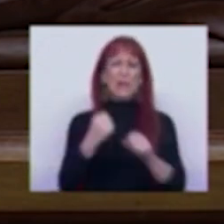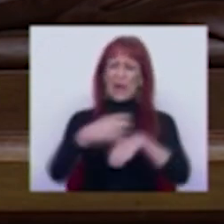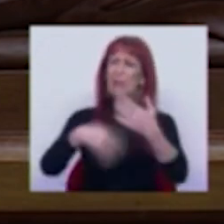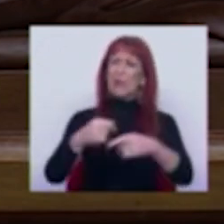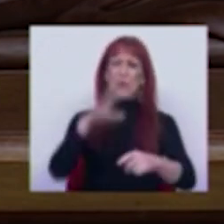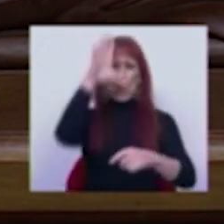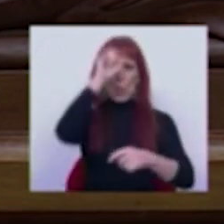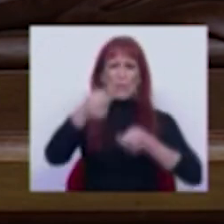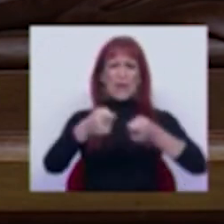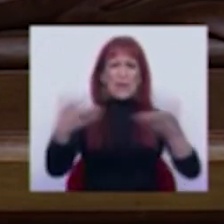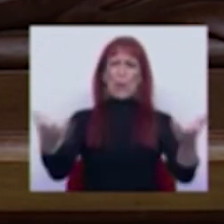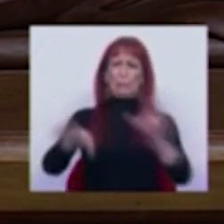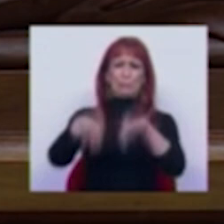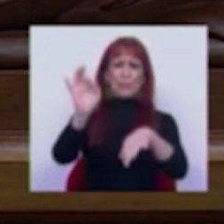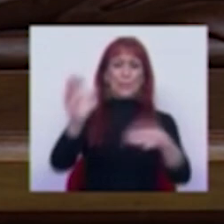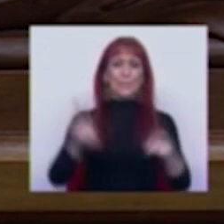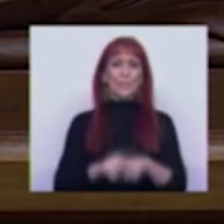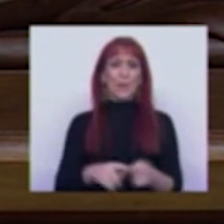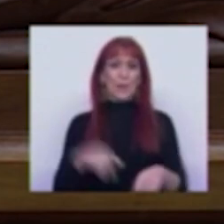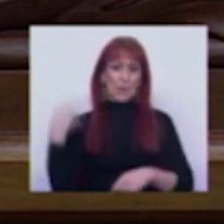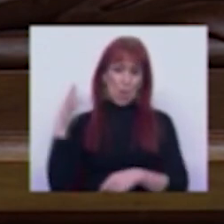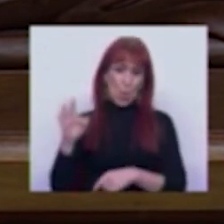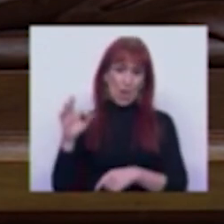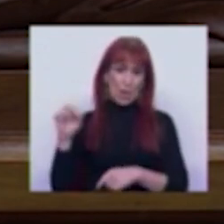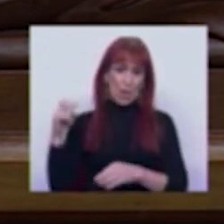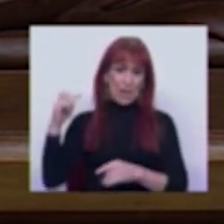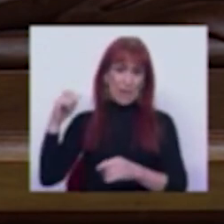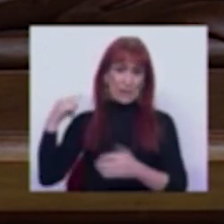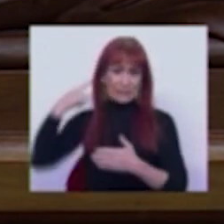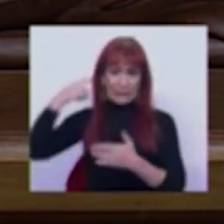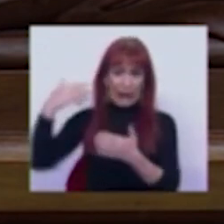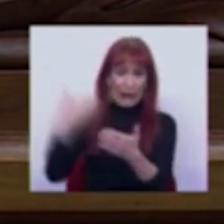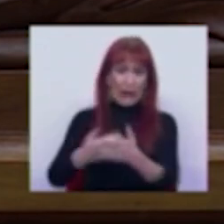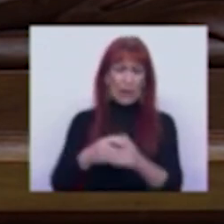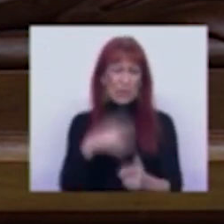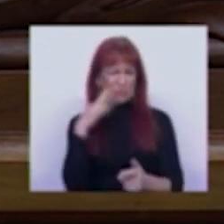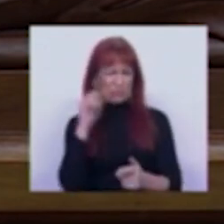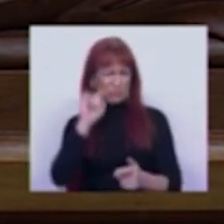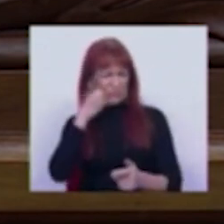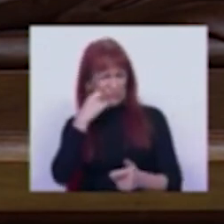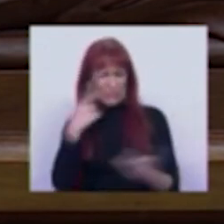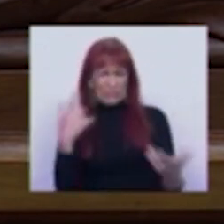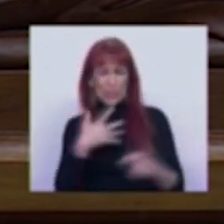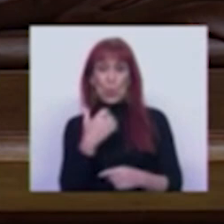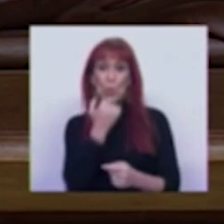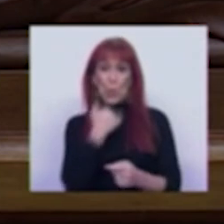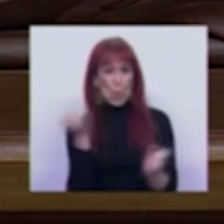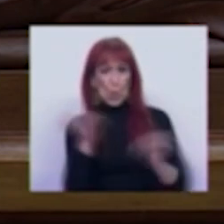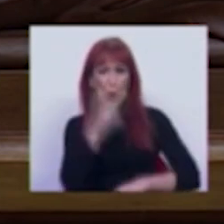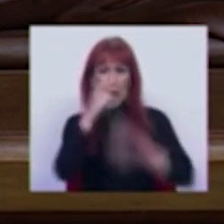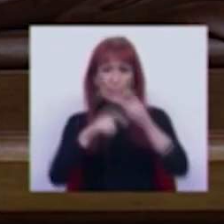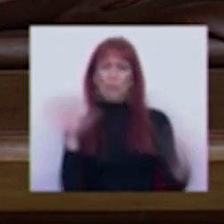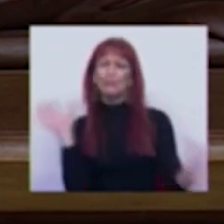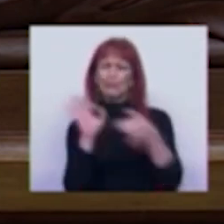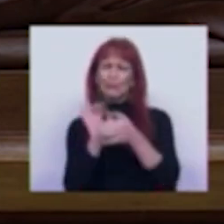da governação que escolheu. Ao cabo de 48 anos, esse descrédito e o descontentamento popular que lhe